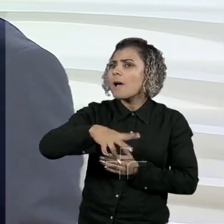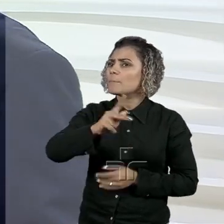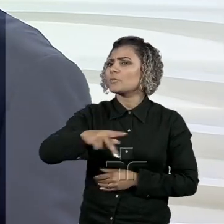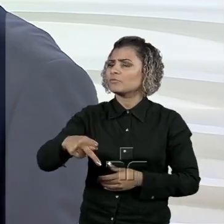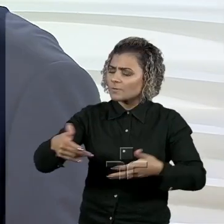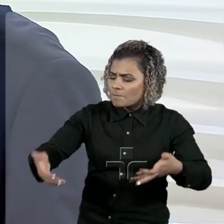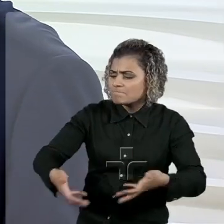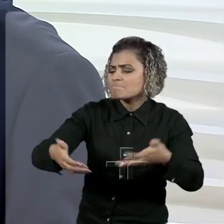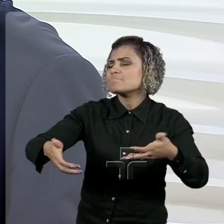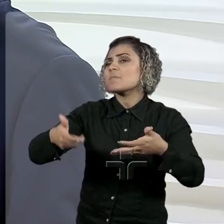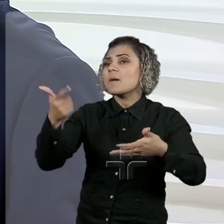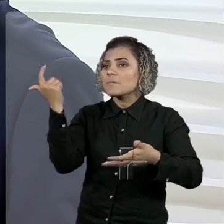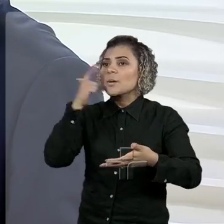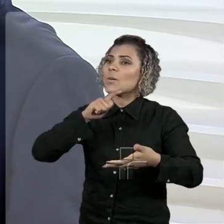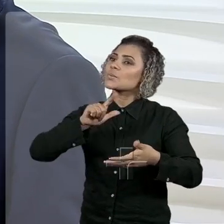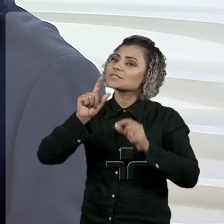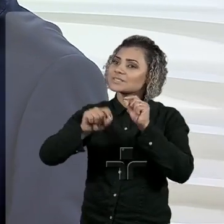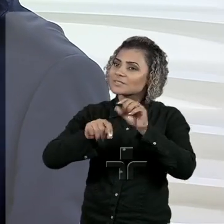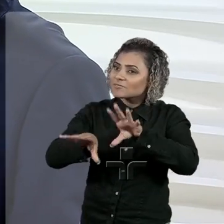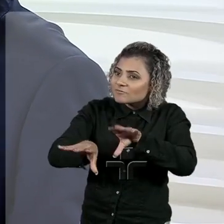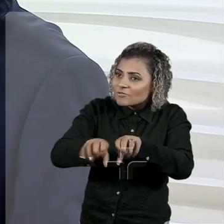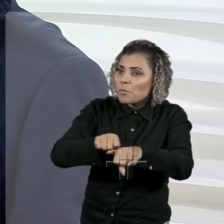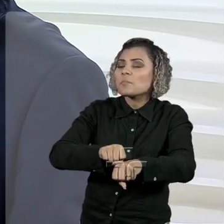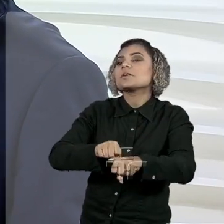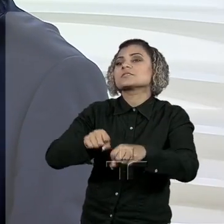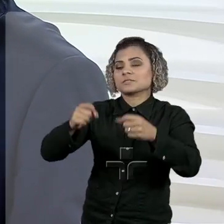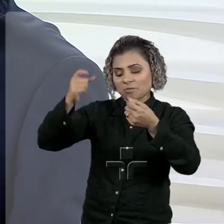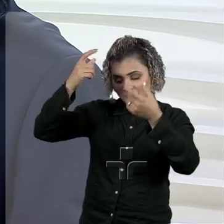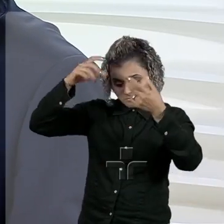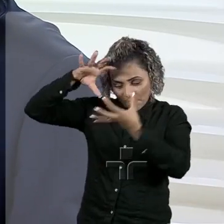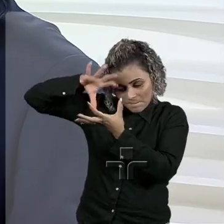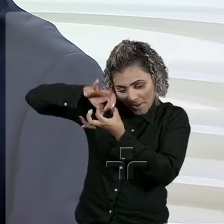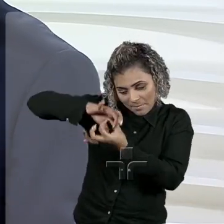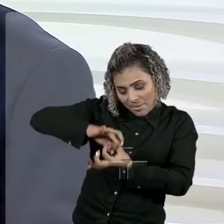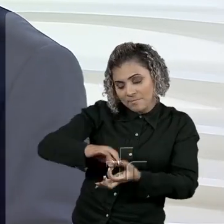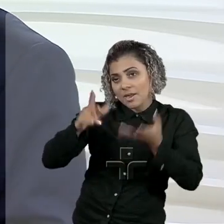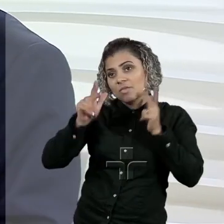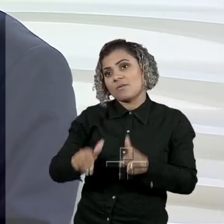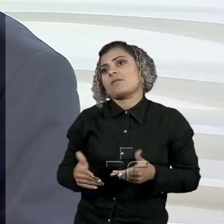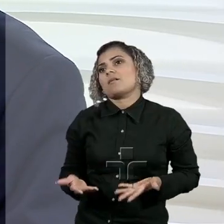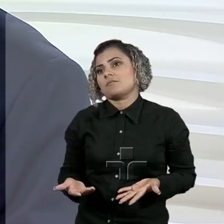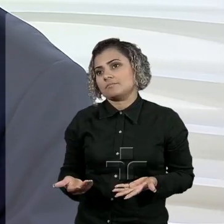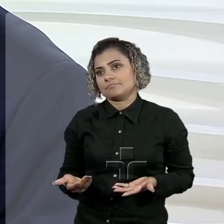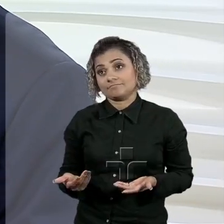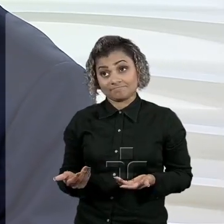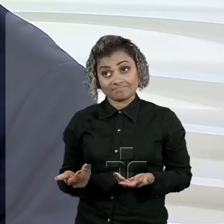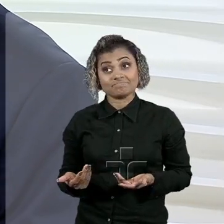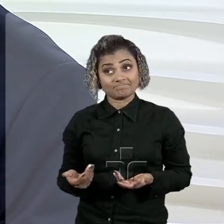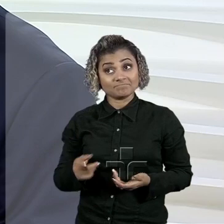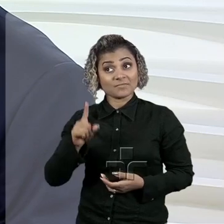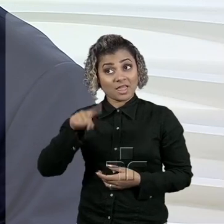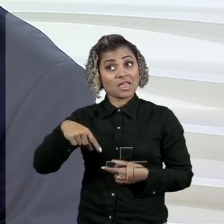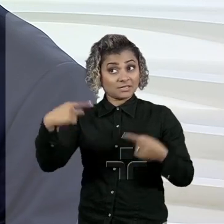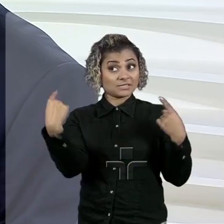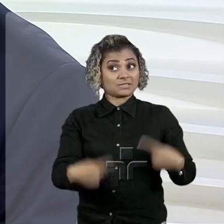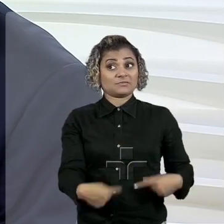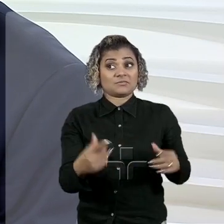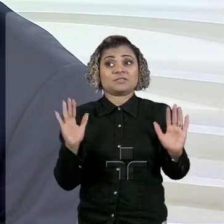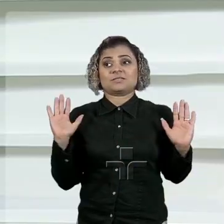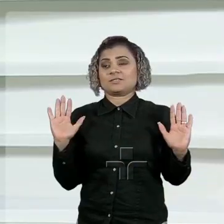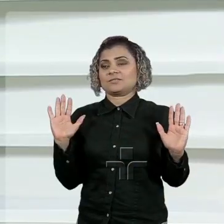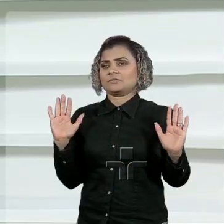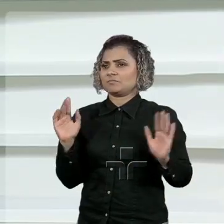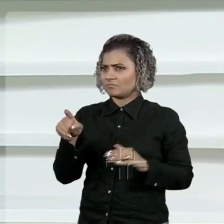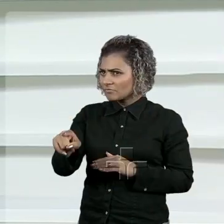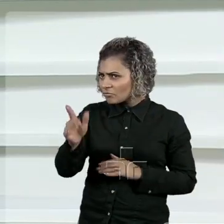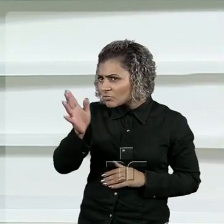professor para esse processo de formação integral, como a gente conversou agora aqui? Isso é talvez um dos maiores desafios. Alguma coisa